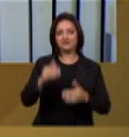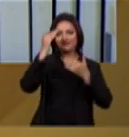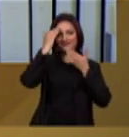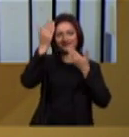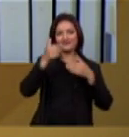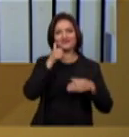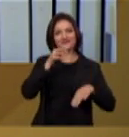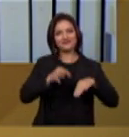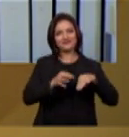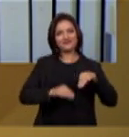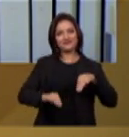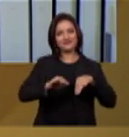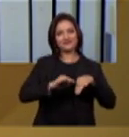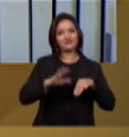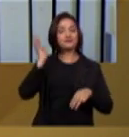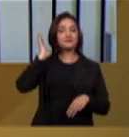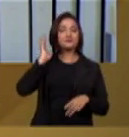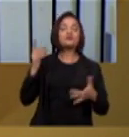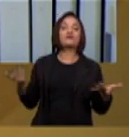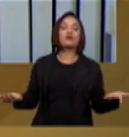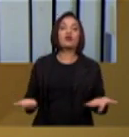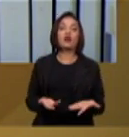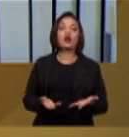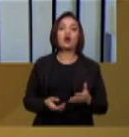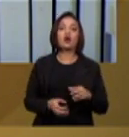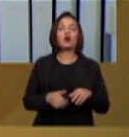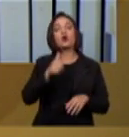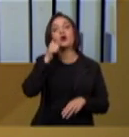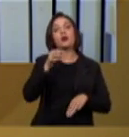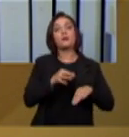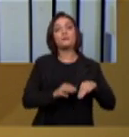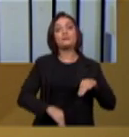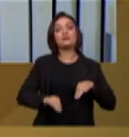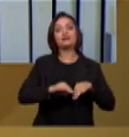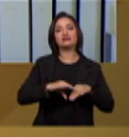Agradeço à ministra Rosa. Como vota a ministra Carmen Lúcia?